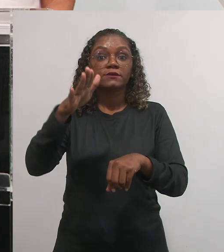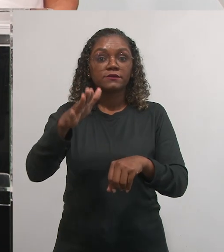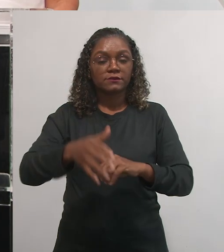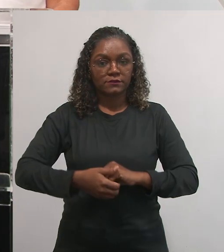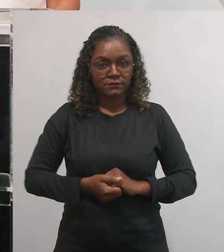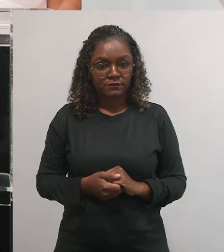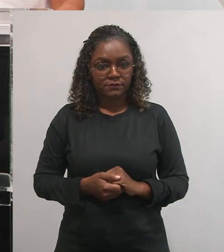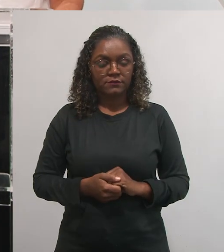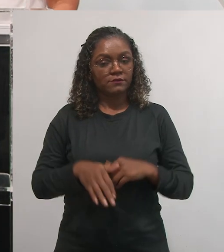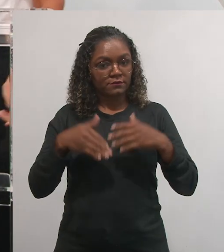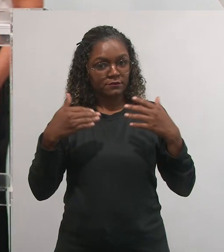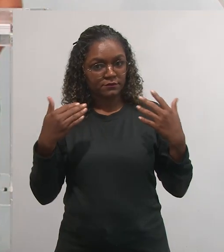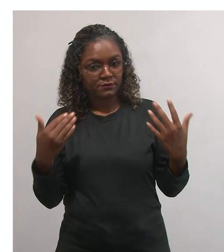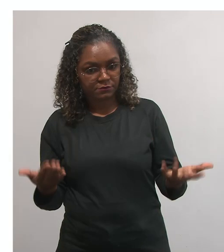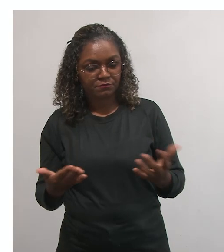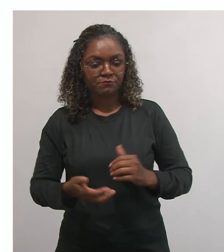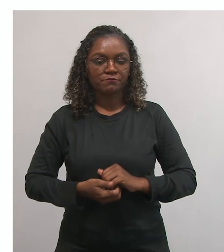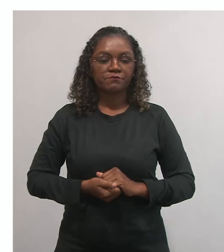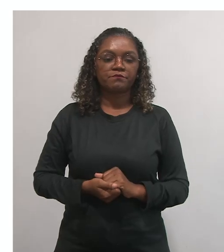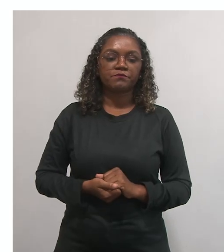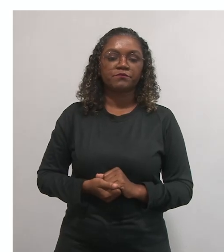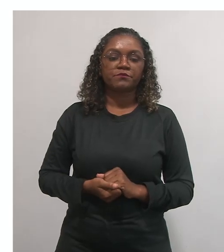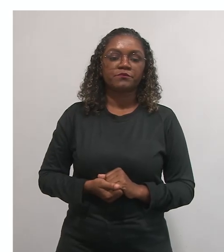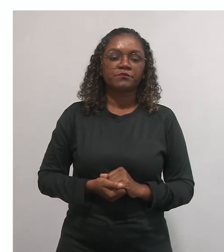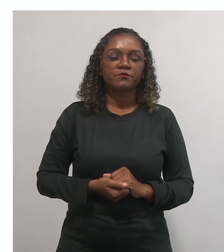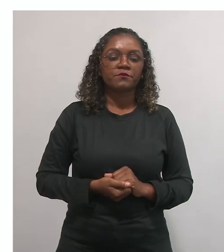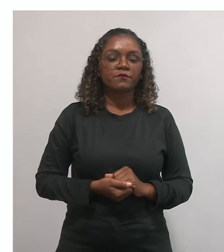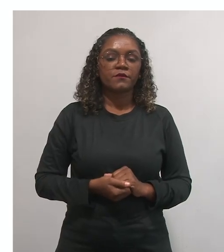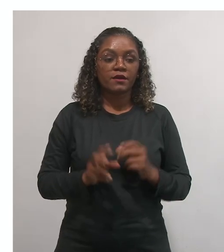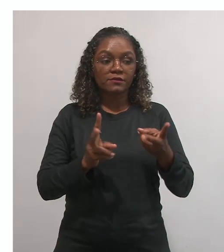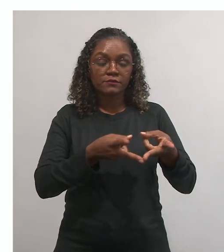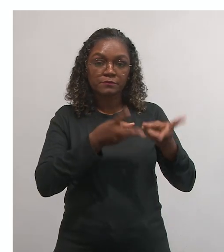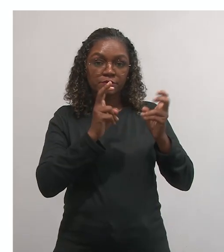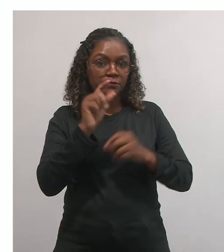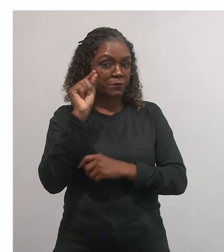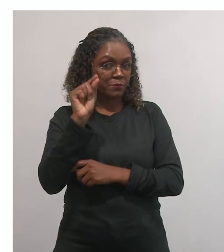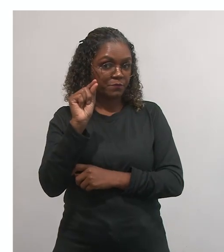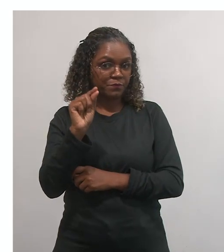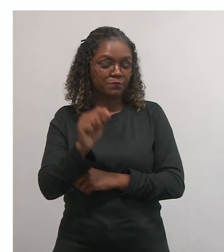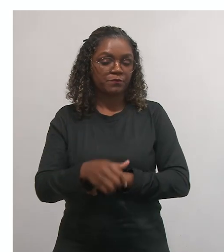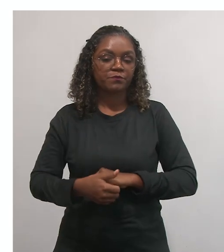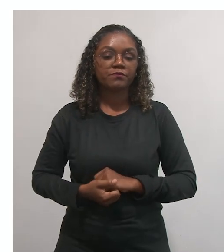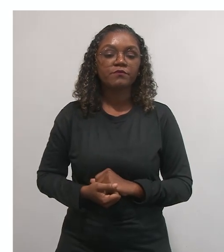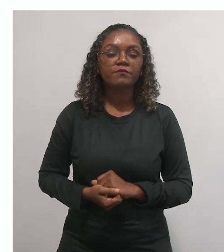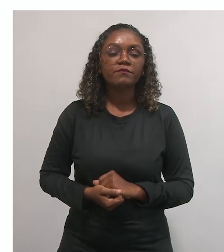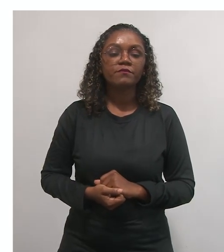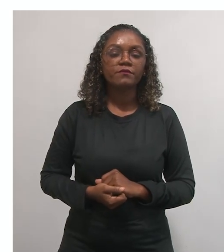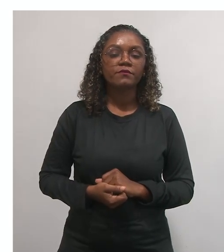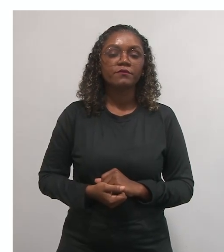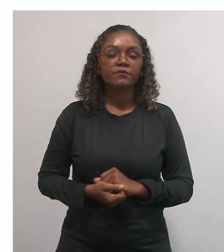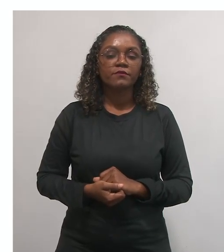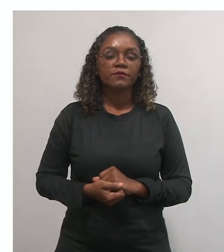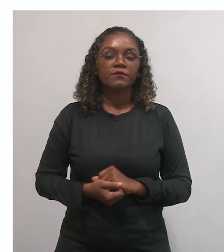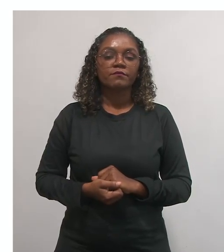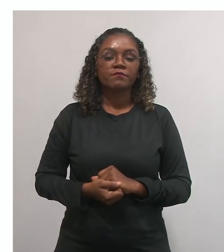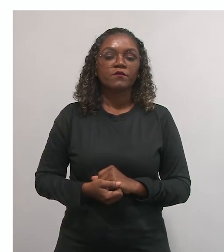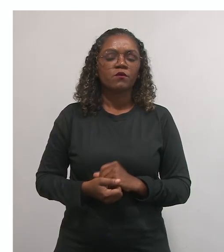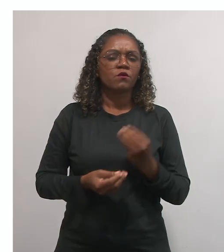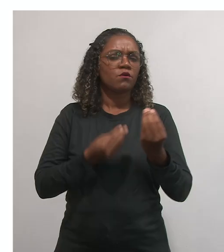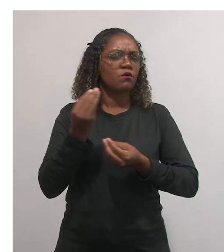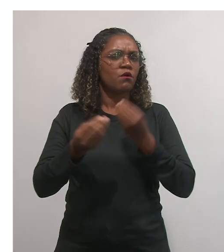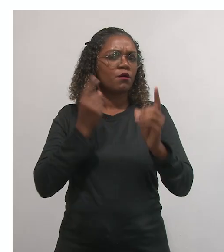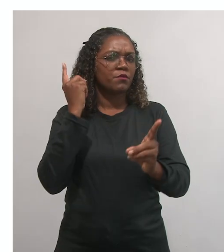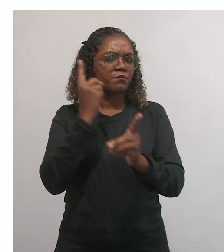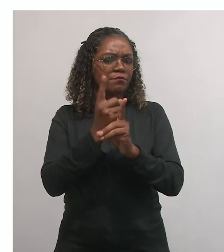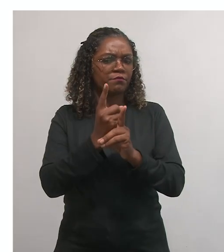cada um os autores tabularam e identificaram qu Então bora lá parte participa nas vendas como